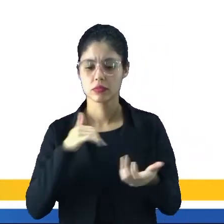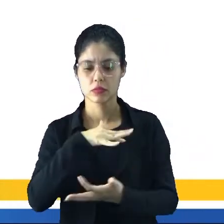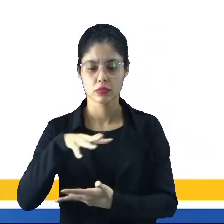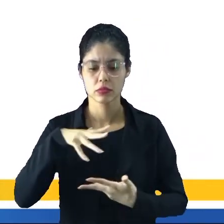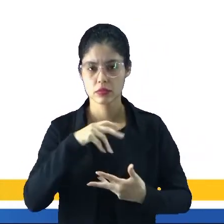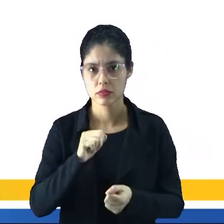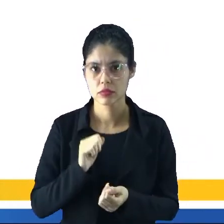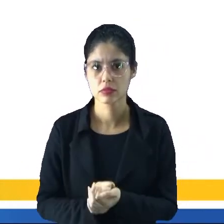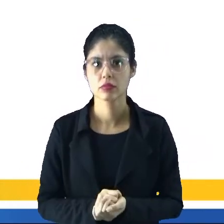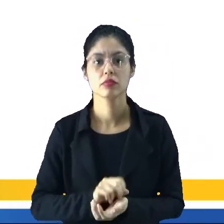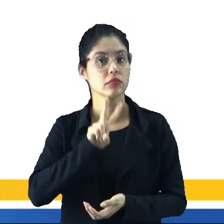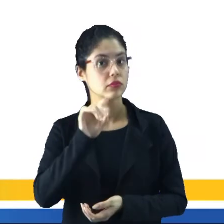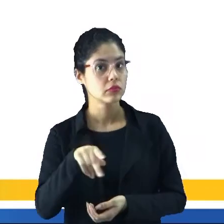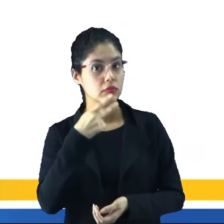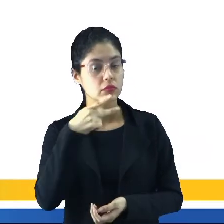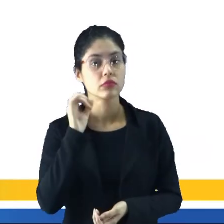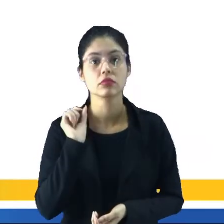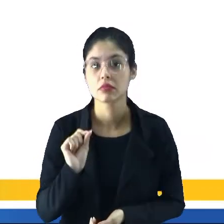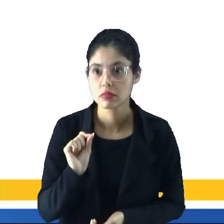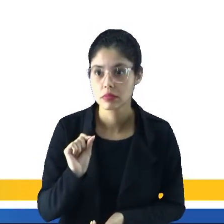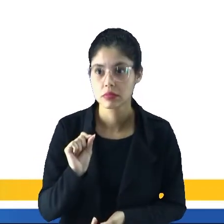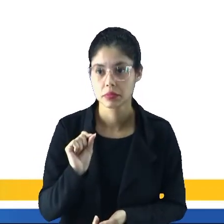mundo já vai lhe dizer que